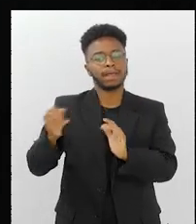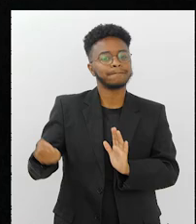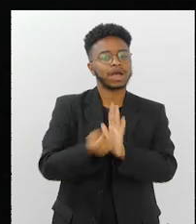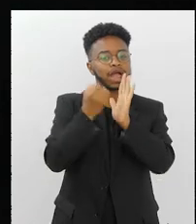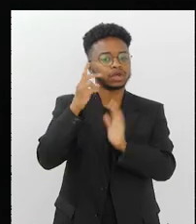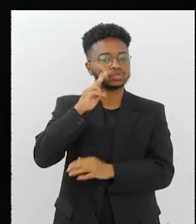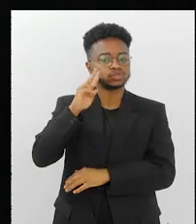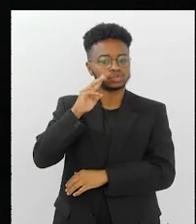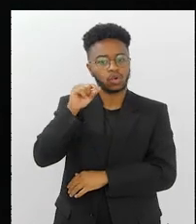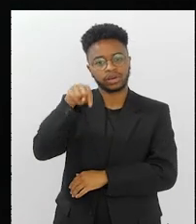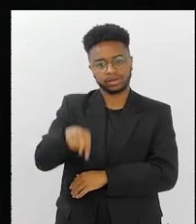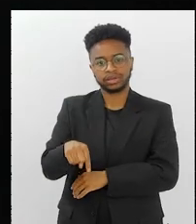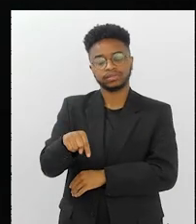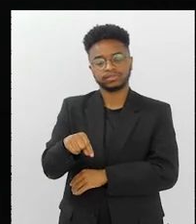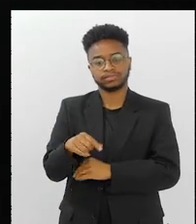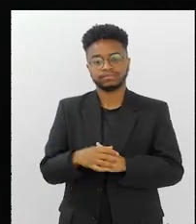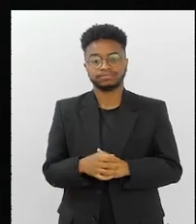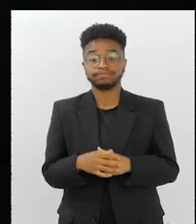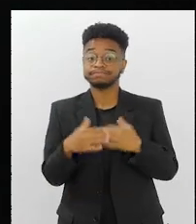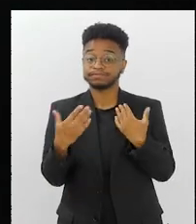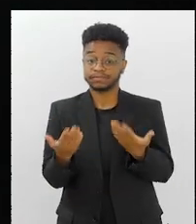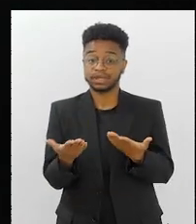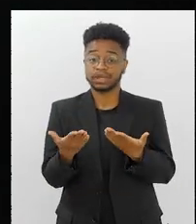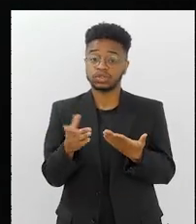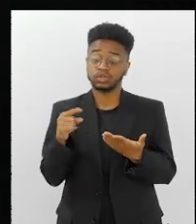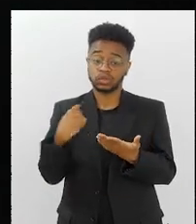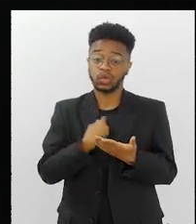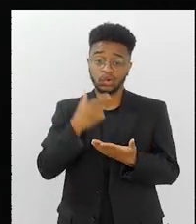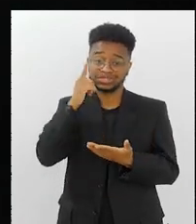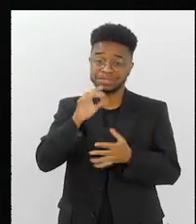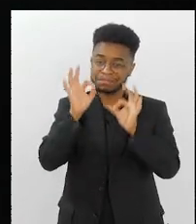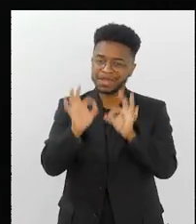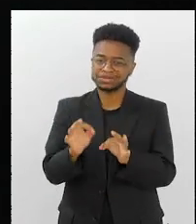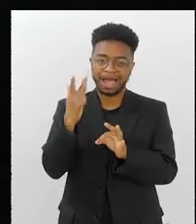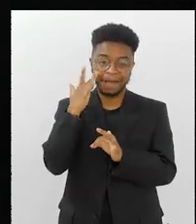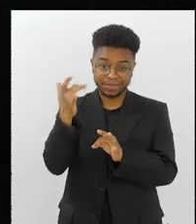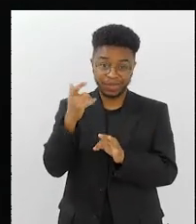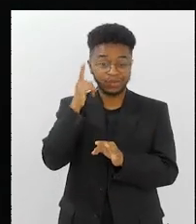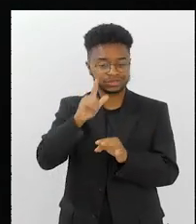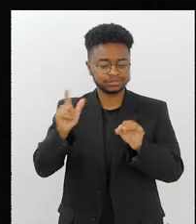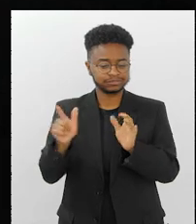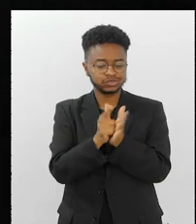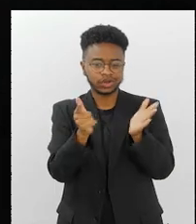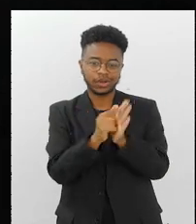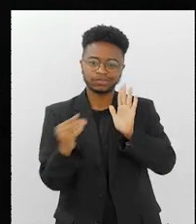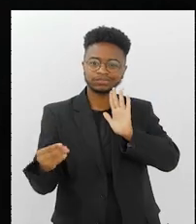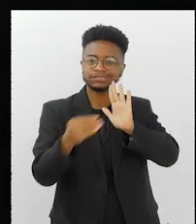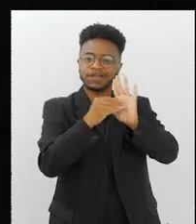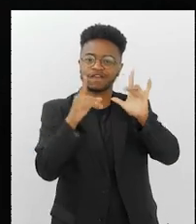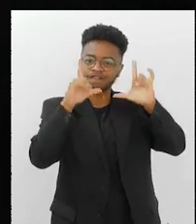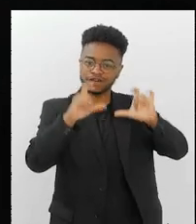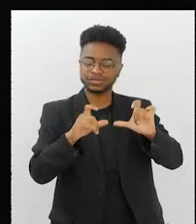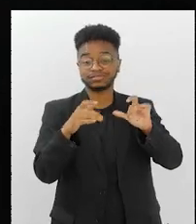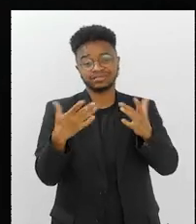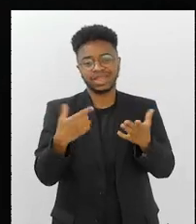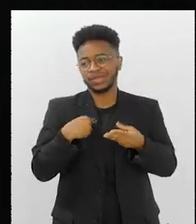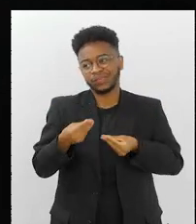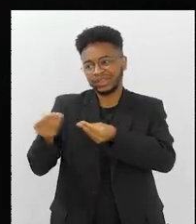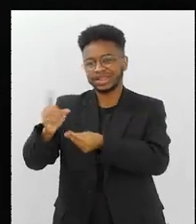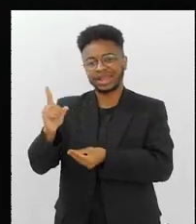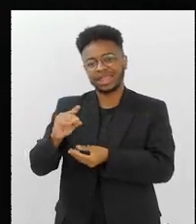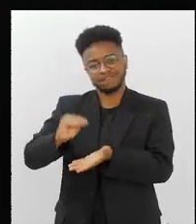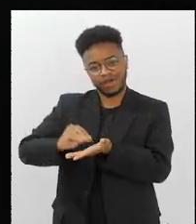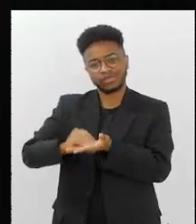Marco da história da Mocidade aqui do ladinho do salado do Jorge e a gente saiu do jornal no dia seguinte e eu tô devido esse quadro Eu não levei esse quadro lá para eles